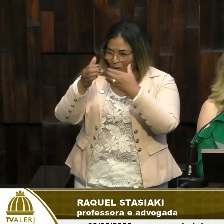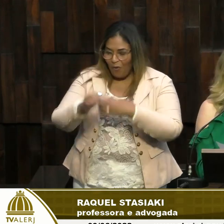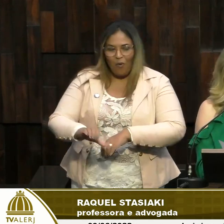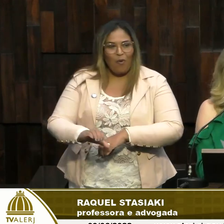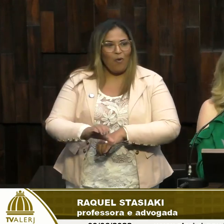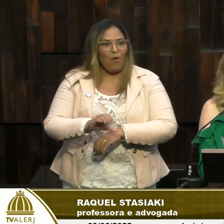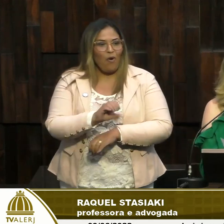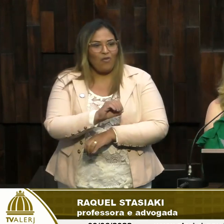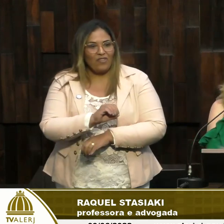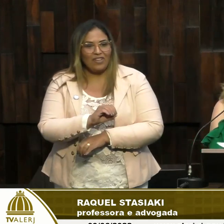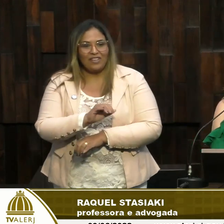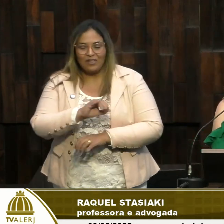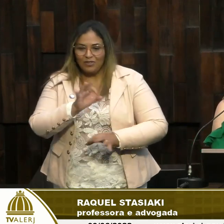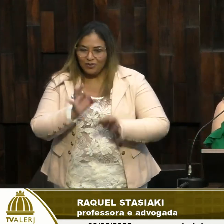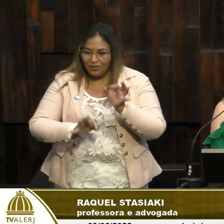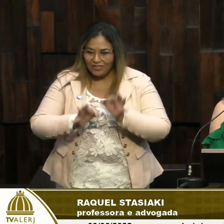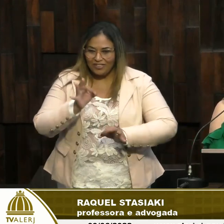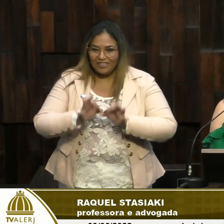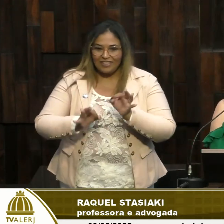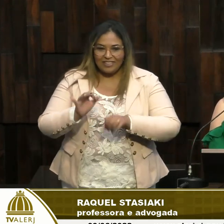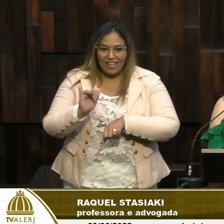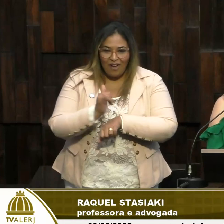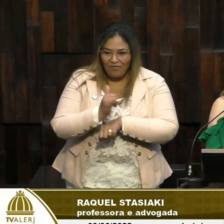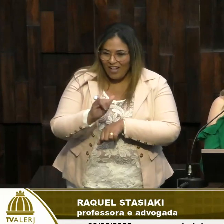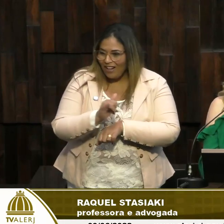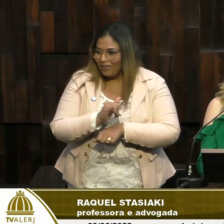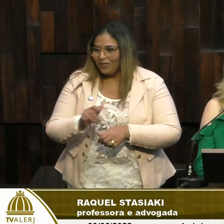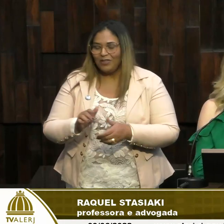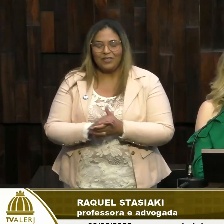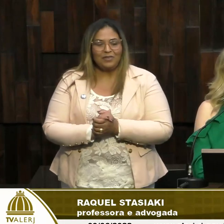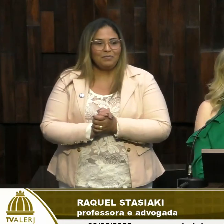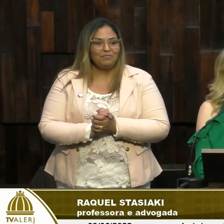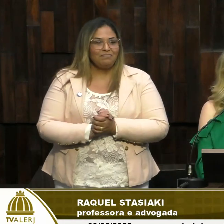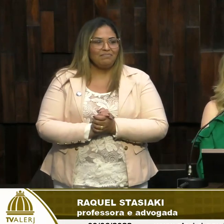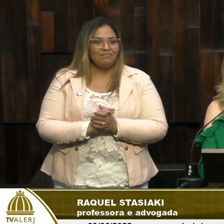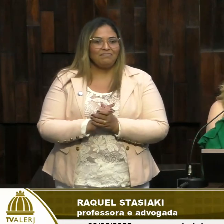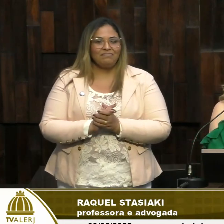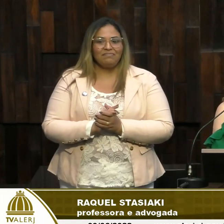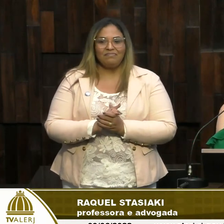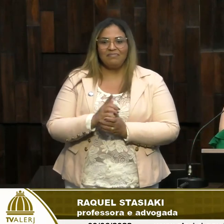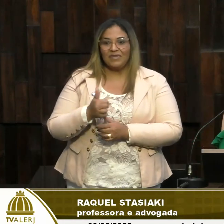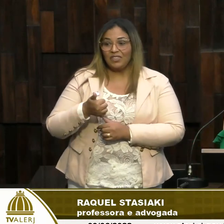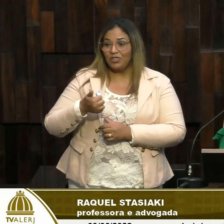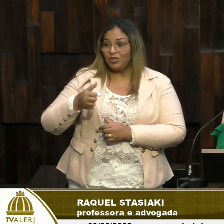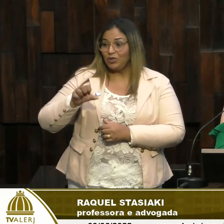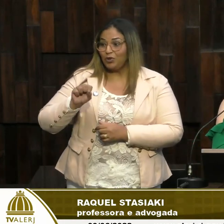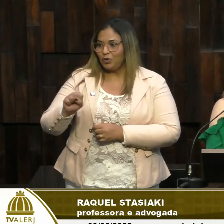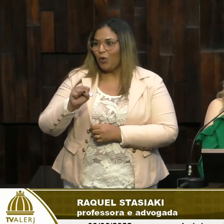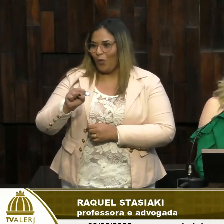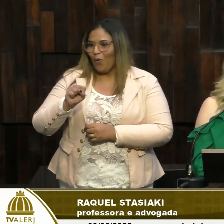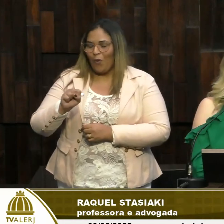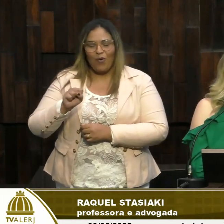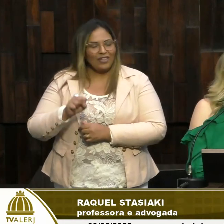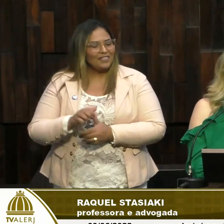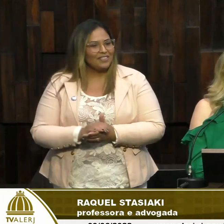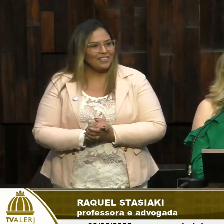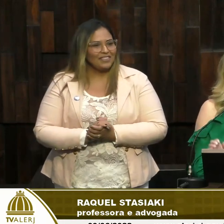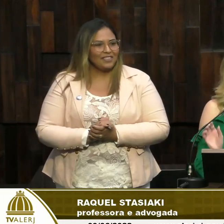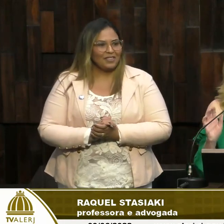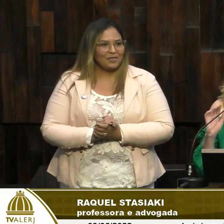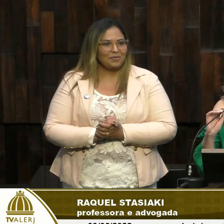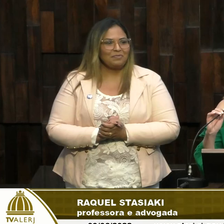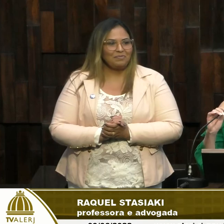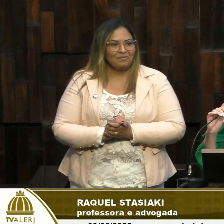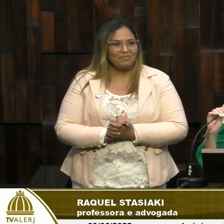de justiça avaliador do Tribunal de Justiça e fiquei na colocação 18. E durante a validade